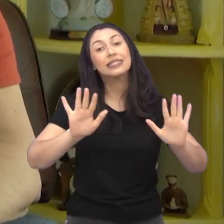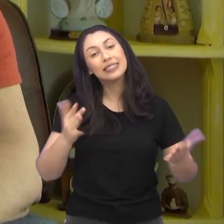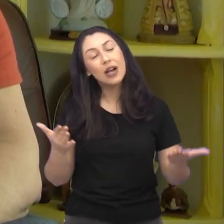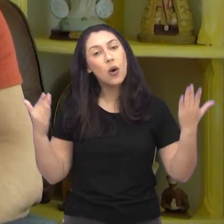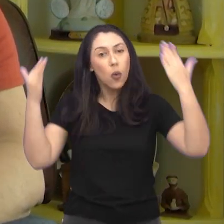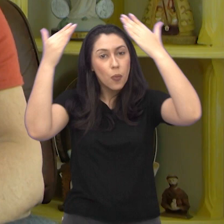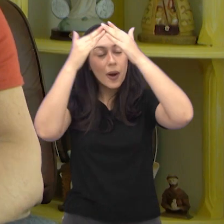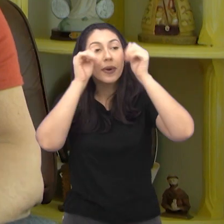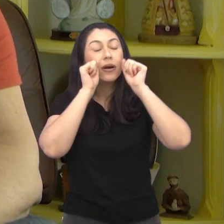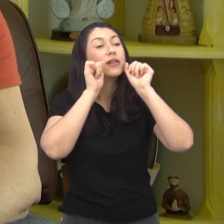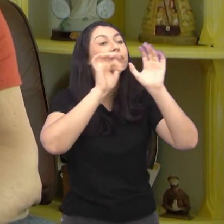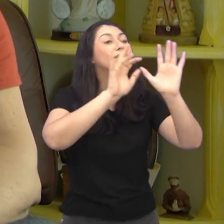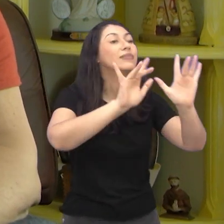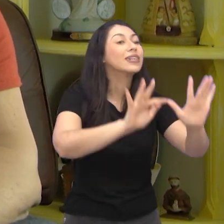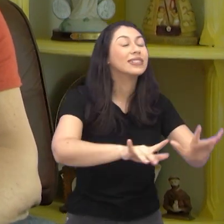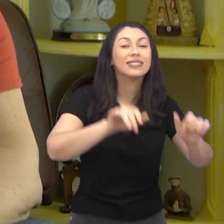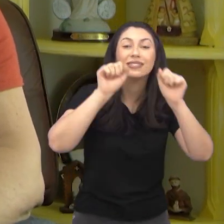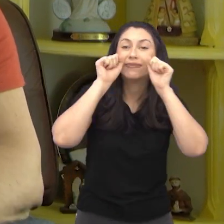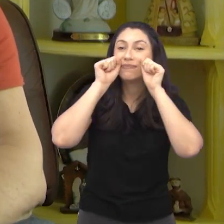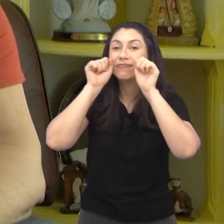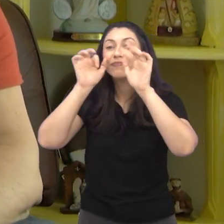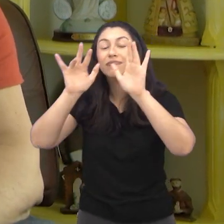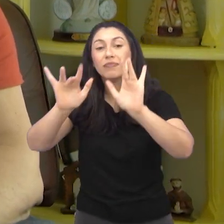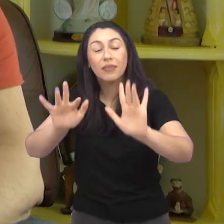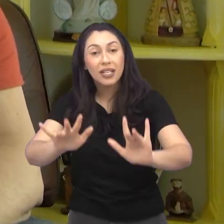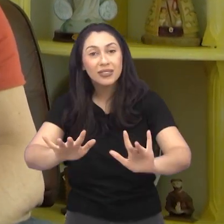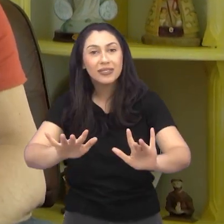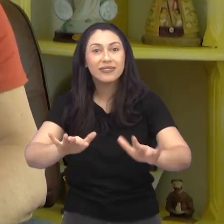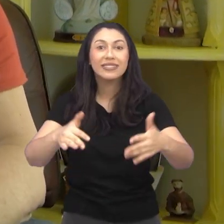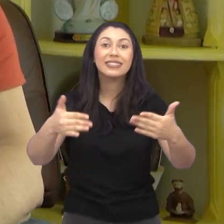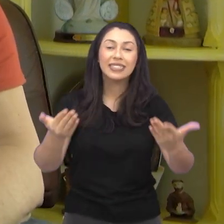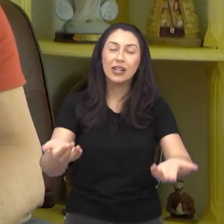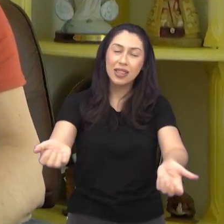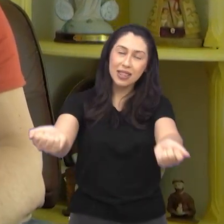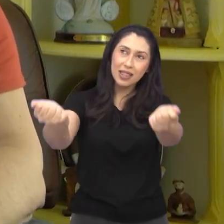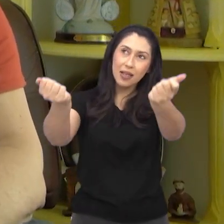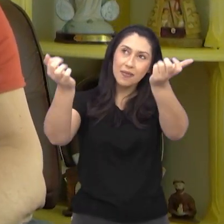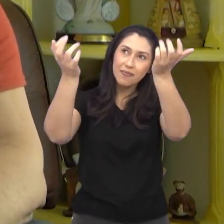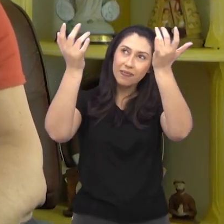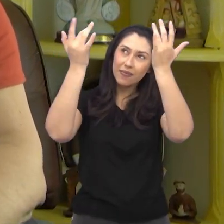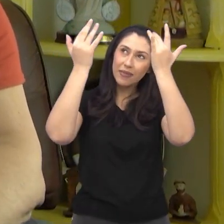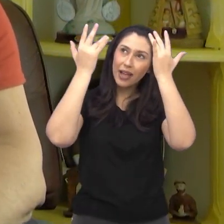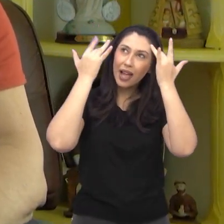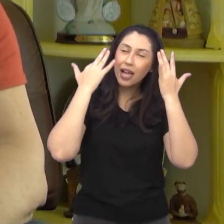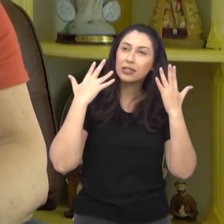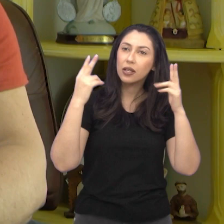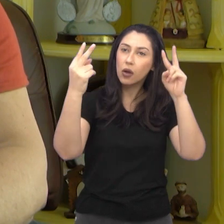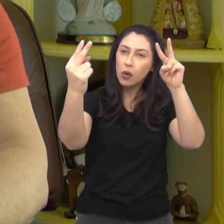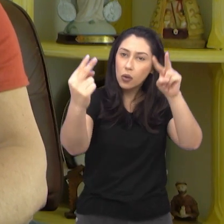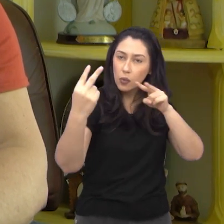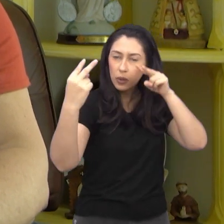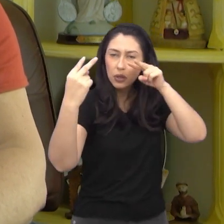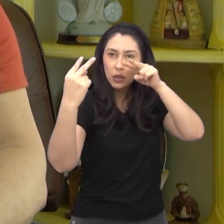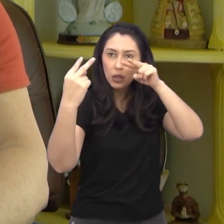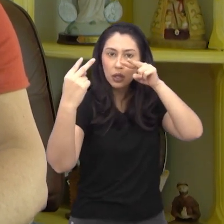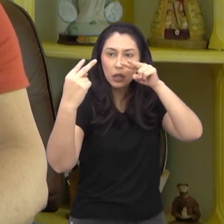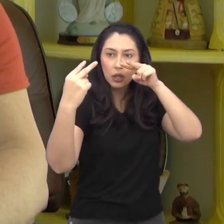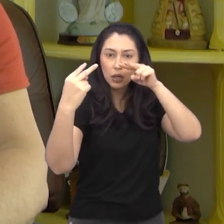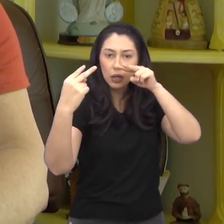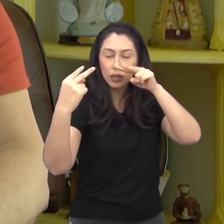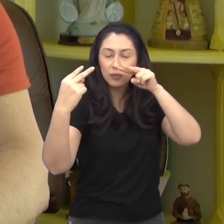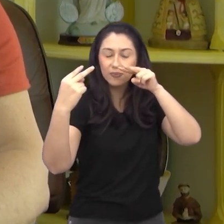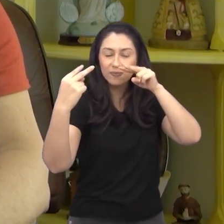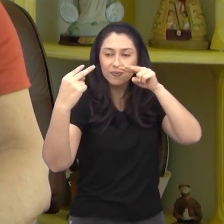ele começou a dar a bênção. E nessa de dar a bênção, o olhar cruzou.